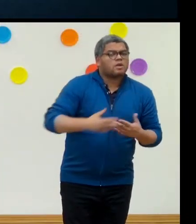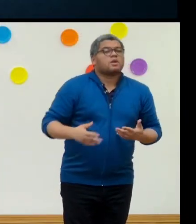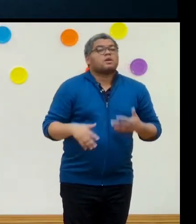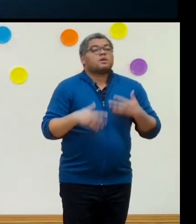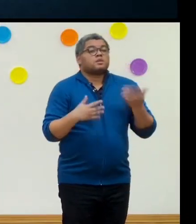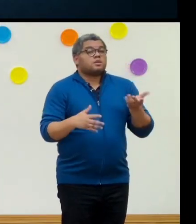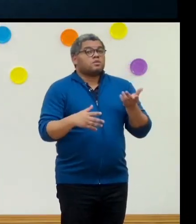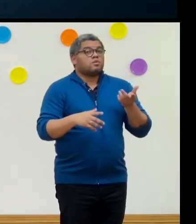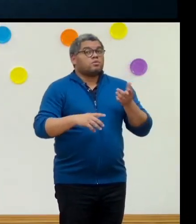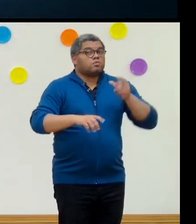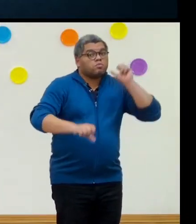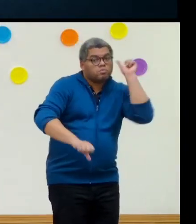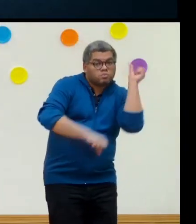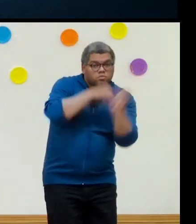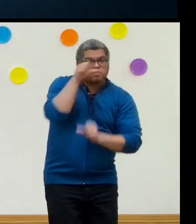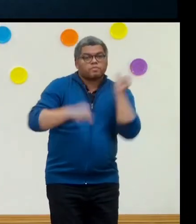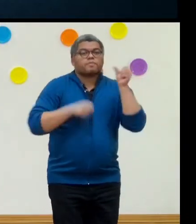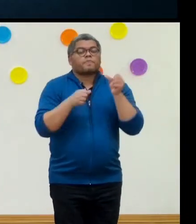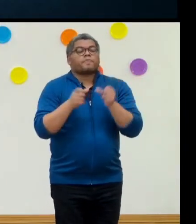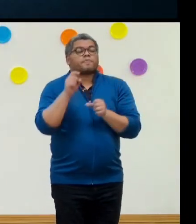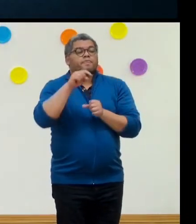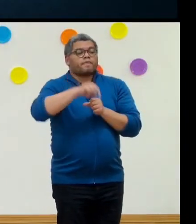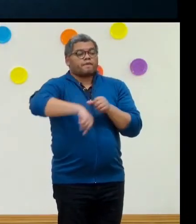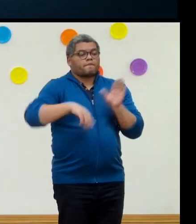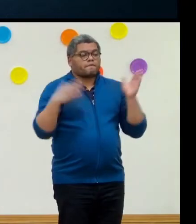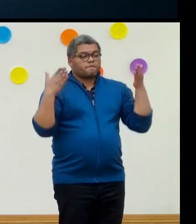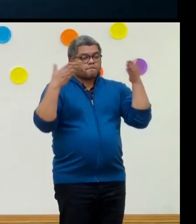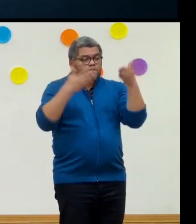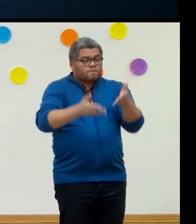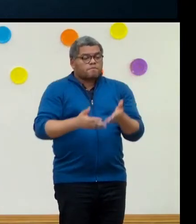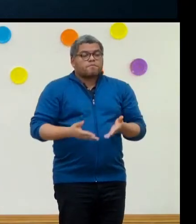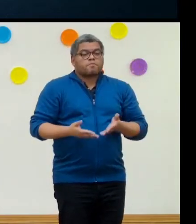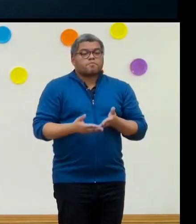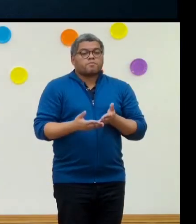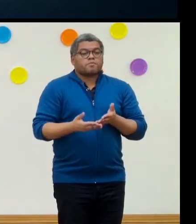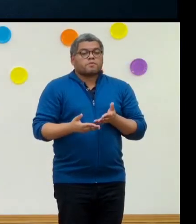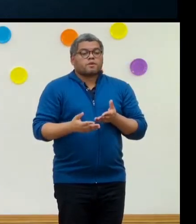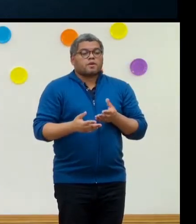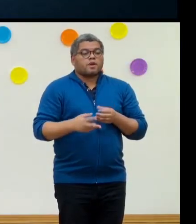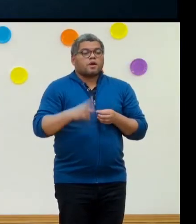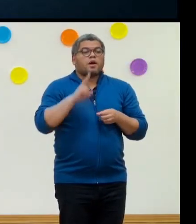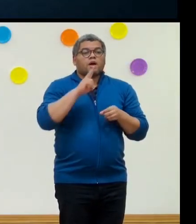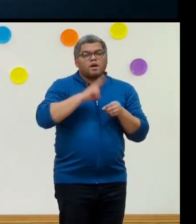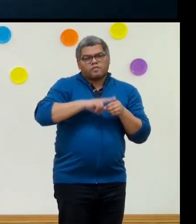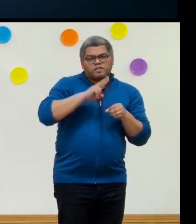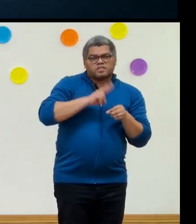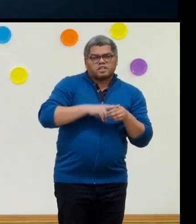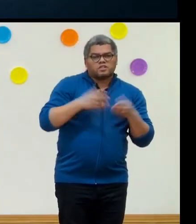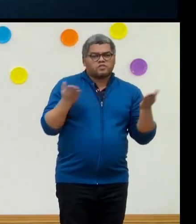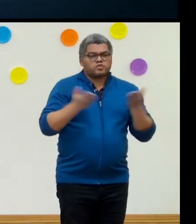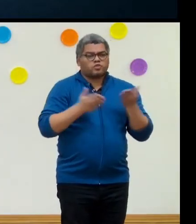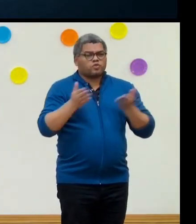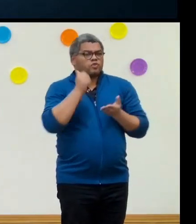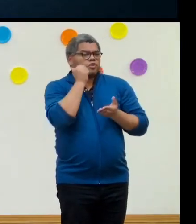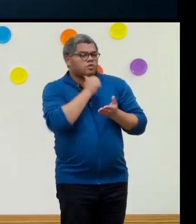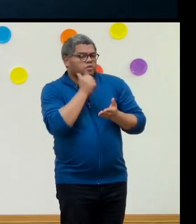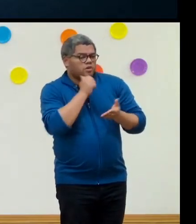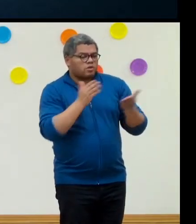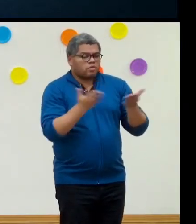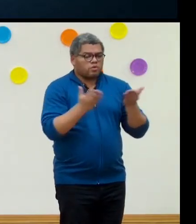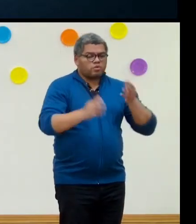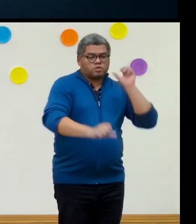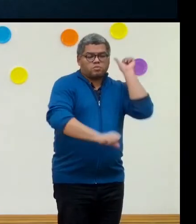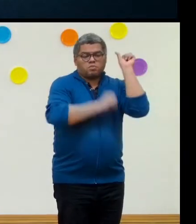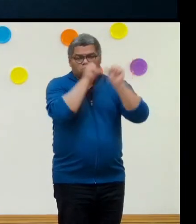jogo virou. Esse é o ponto aqui. A virgindade das meninas, o jogo virou